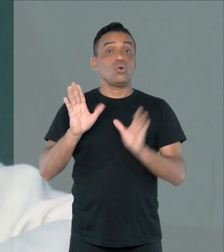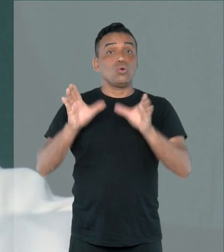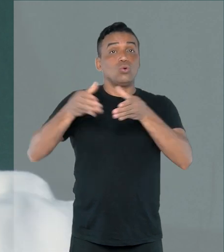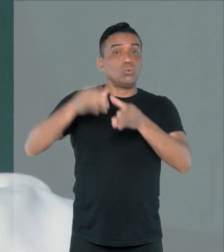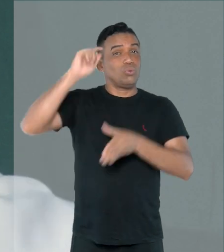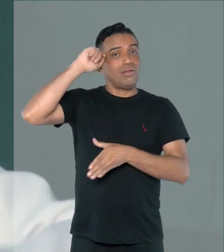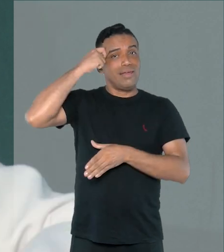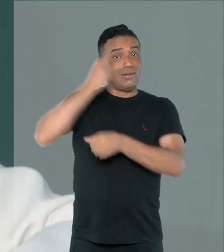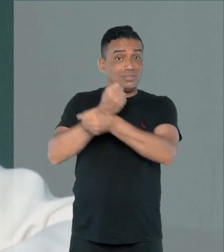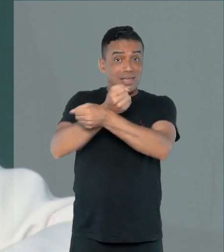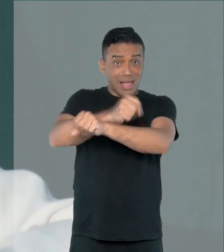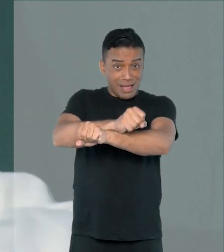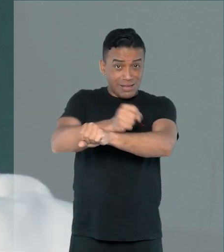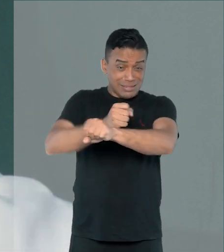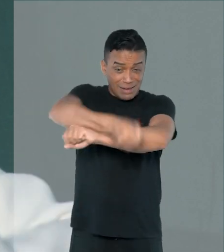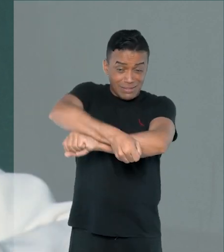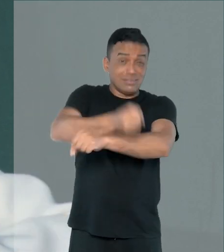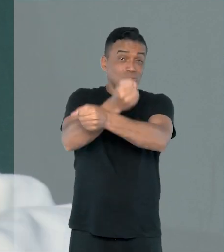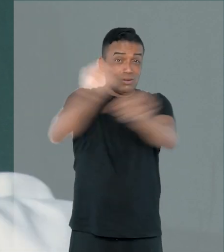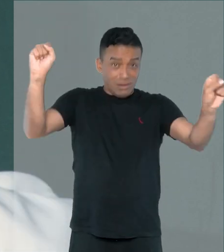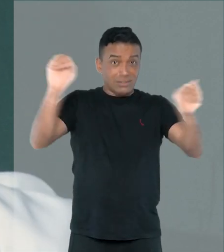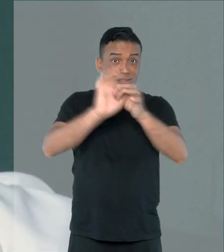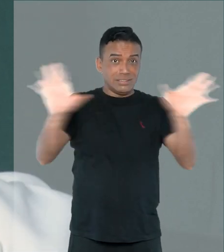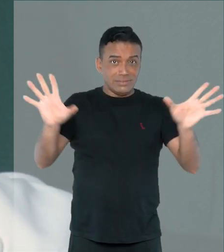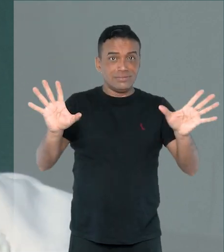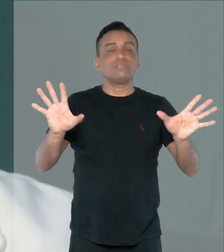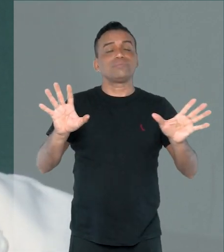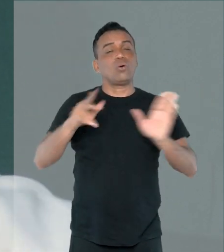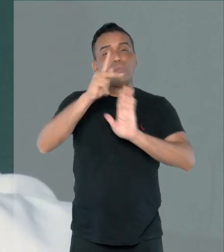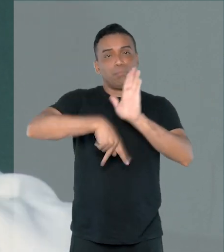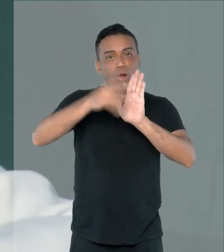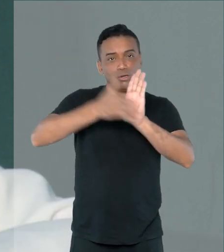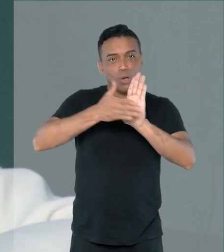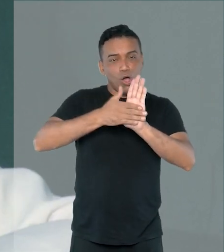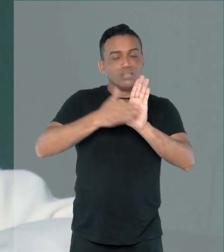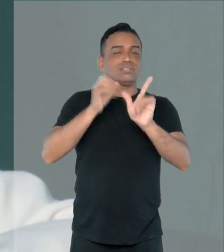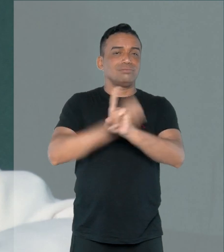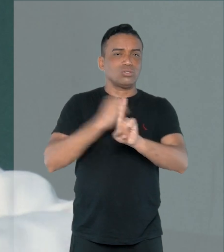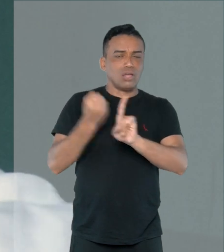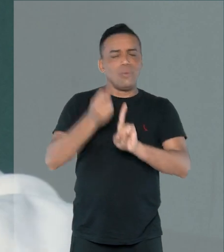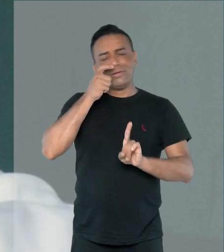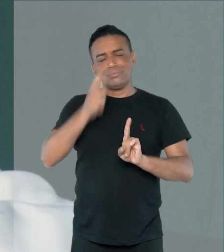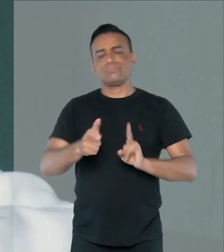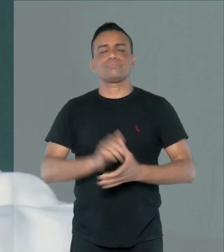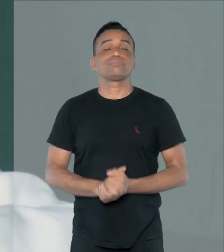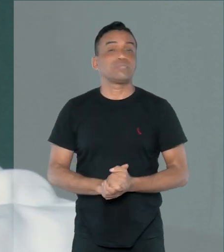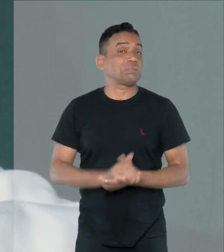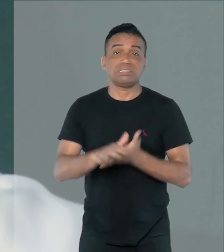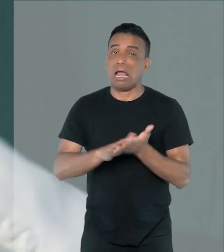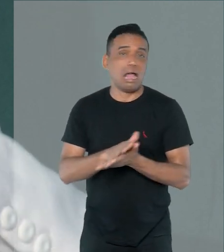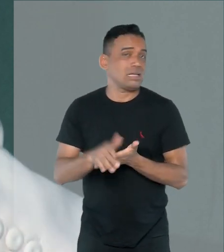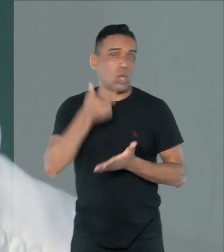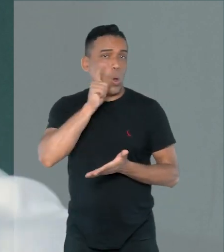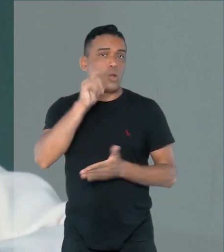grandes cidades sem inserção profissional, à míngua. Então, ele tem um projeto social. Isso é muito interessante. Mas nada disso cola,